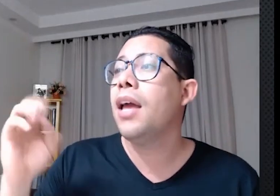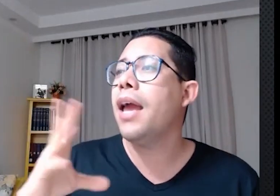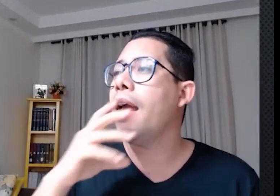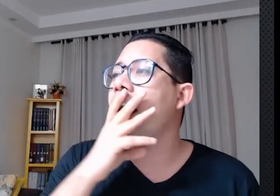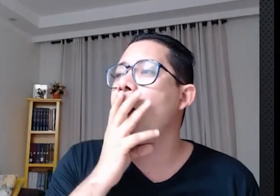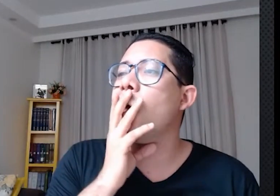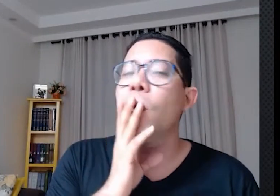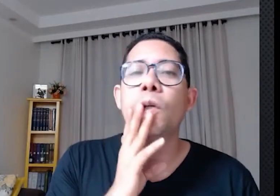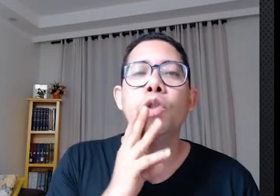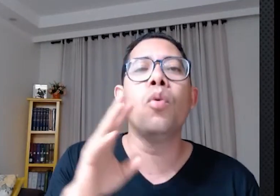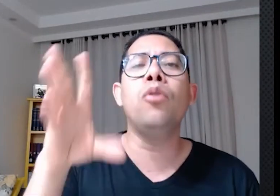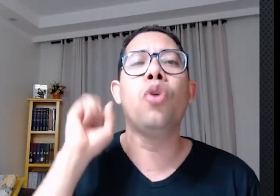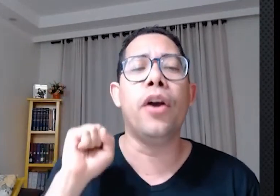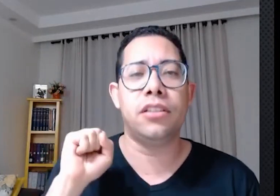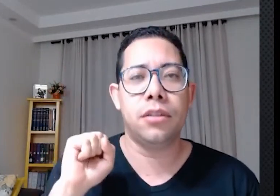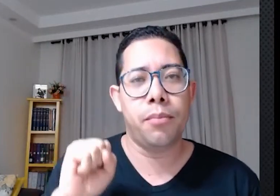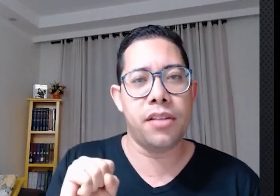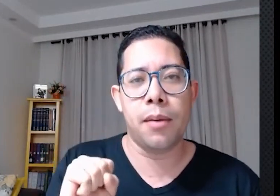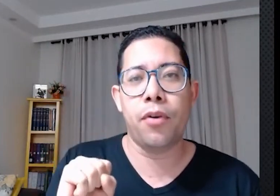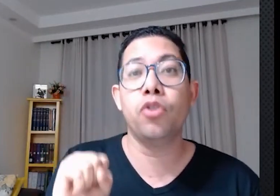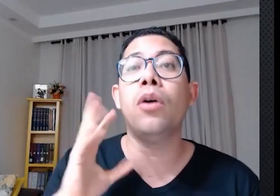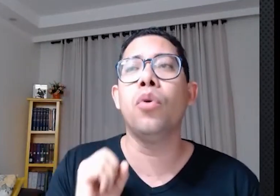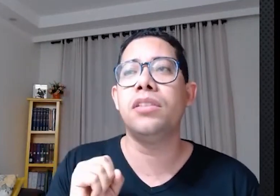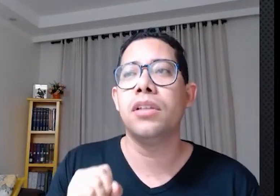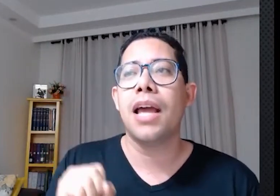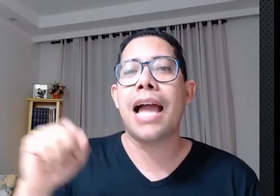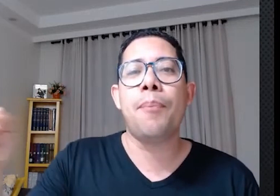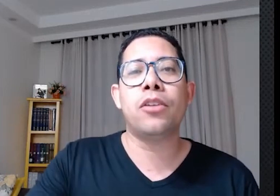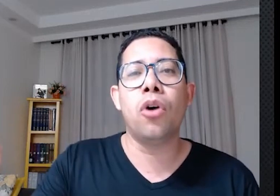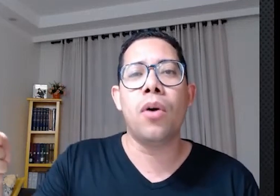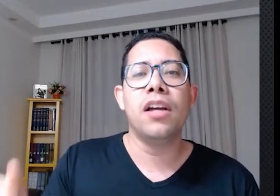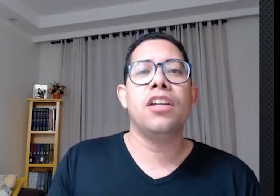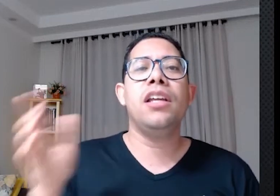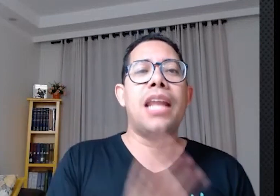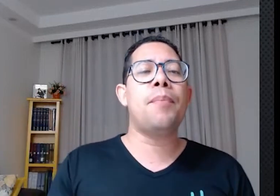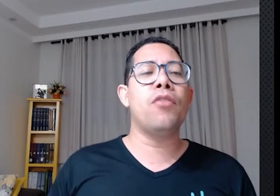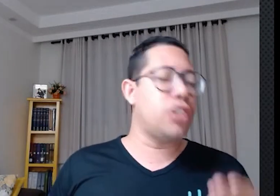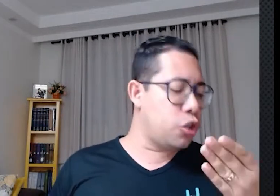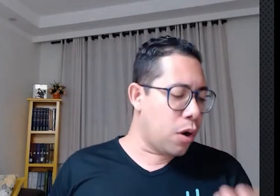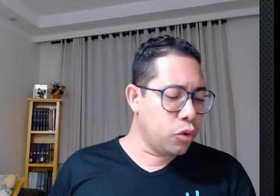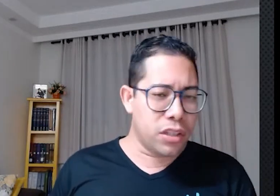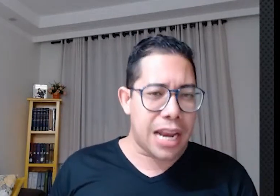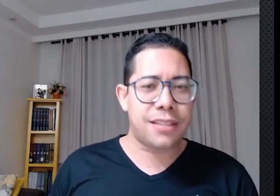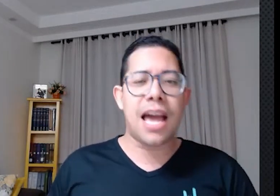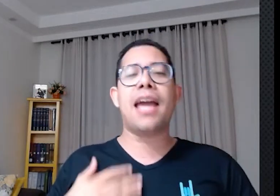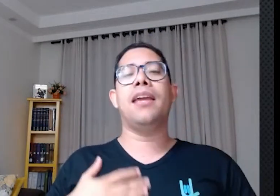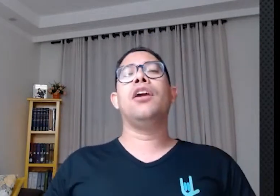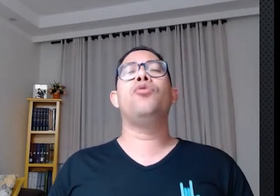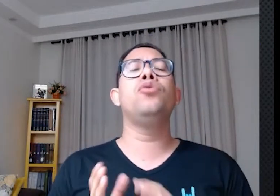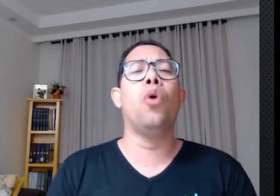fulano, João 2, por exemplo, falou João 2. Aí a pessoa entrega para você João 2 lá,